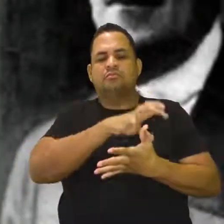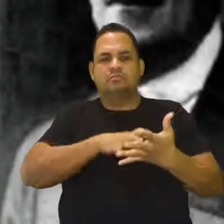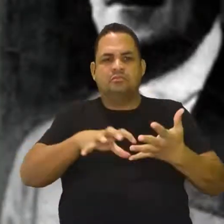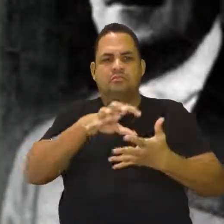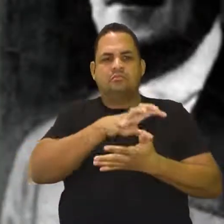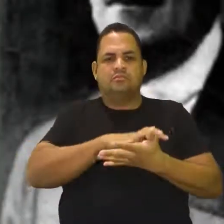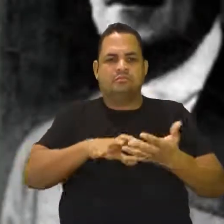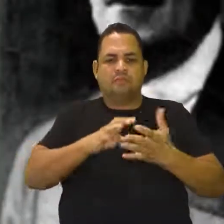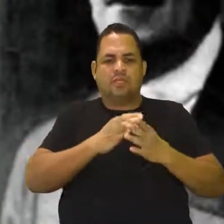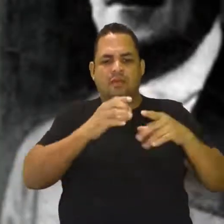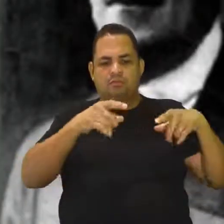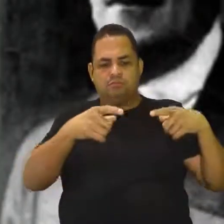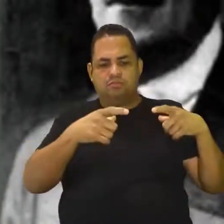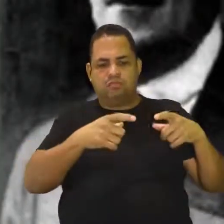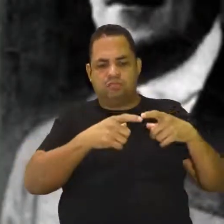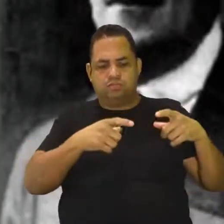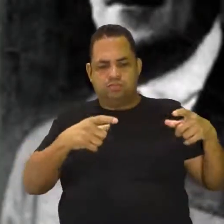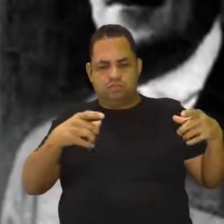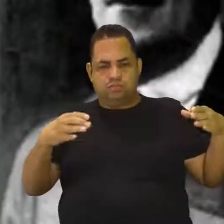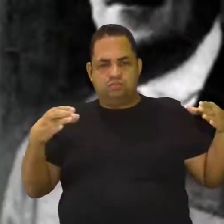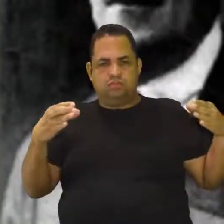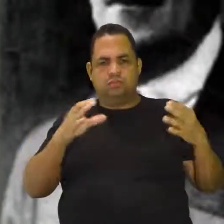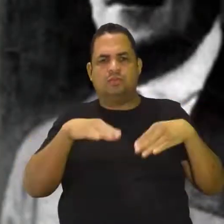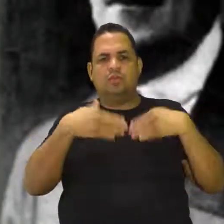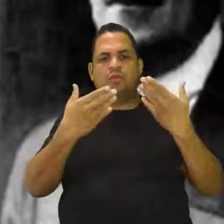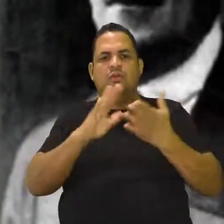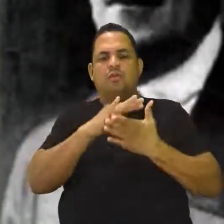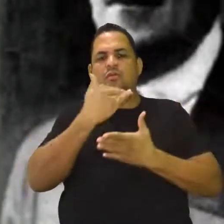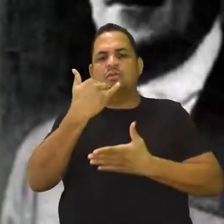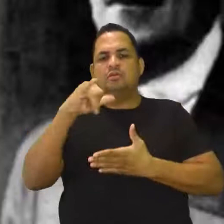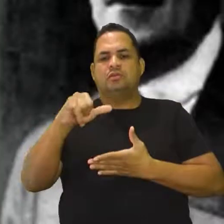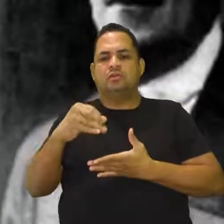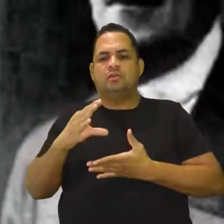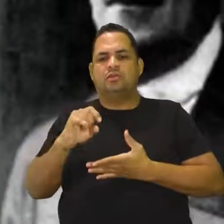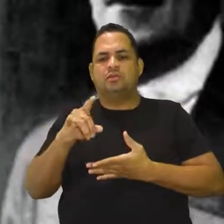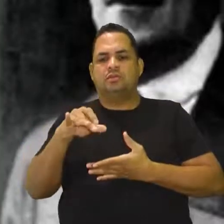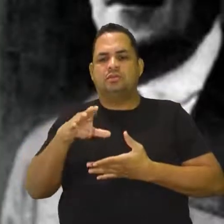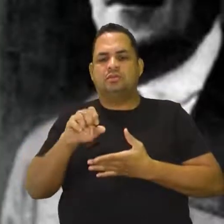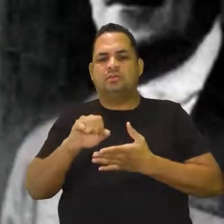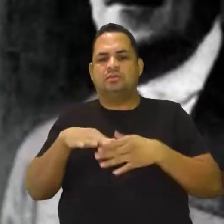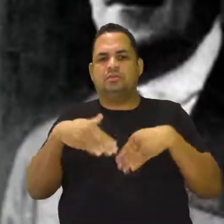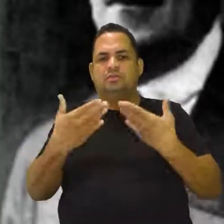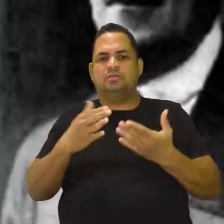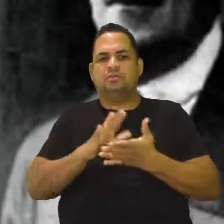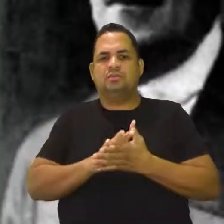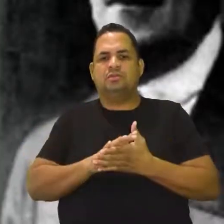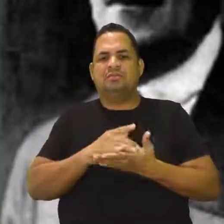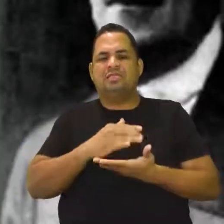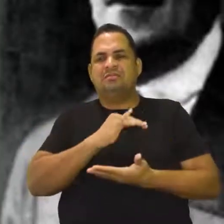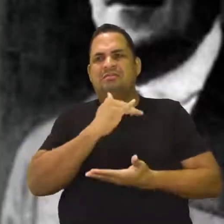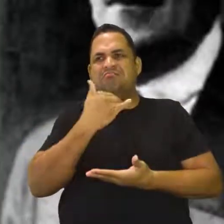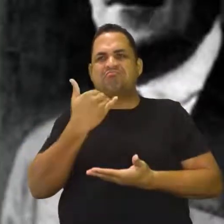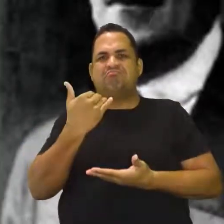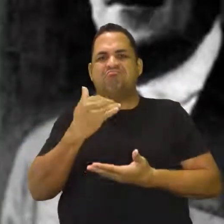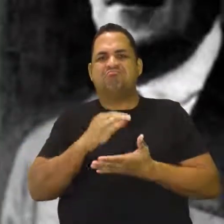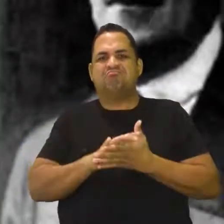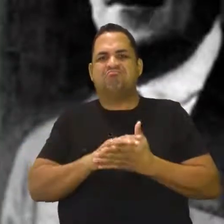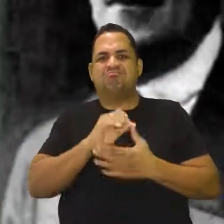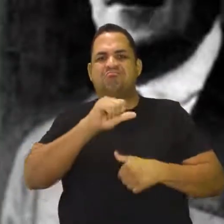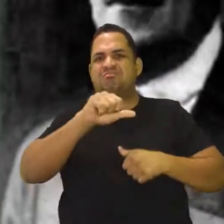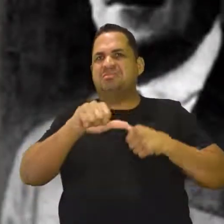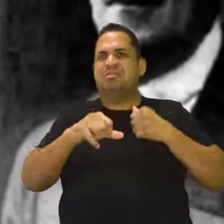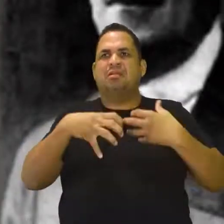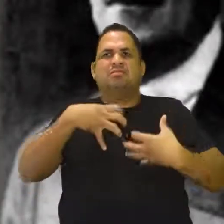A revolta ela vai ganhar mais corpo com a morte de João Pessoa. Vocês podem ver que sempre uma tragédia, ela vira uma